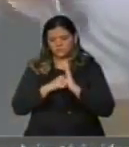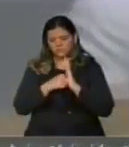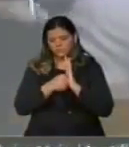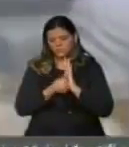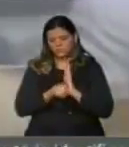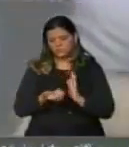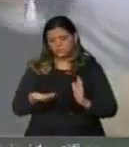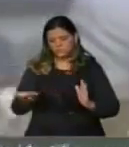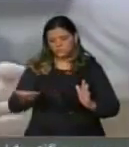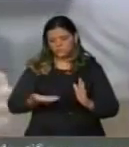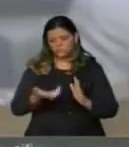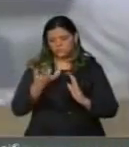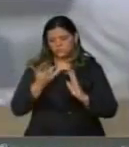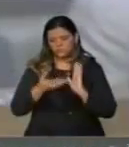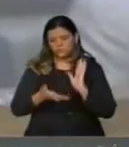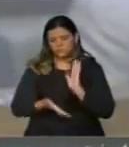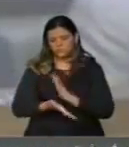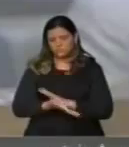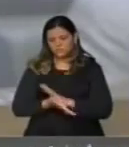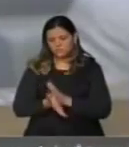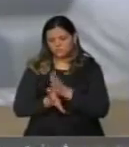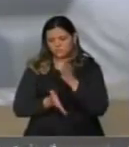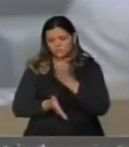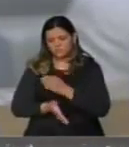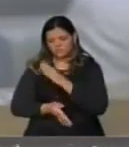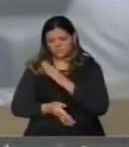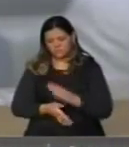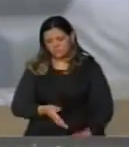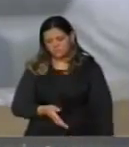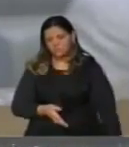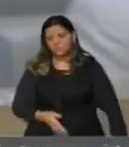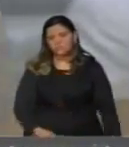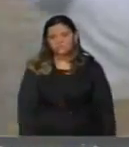nós queremos derrubar esse veto em nome dos trabalhadores brasileiros. Como vota o...